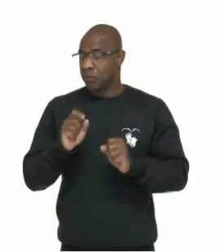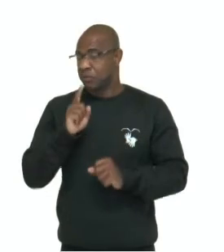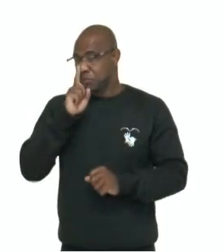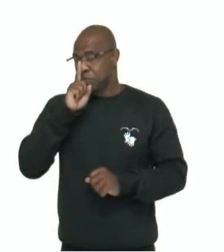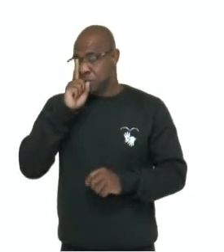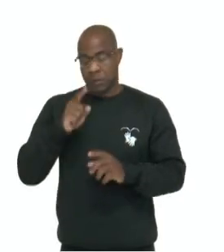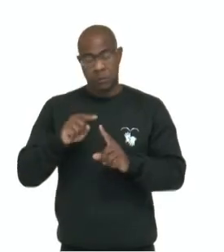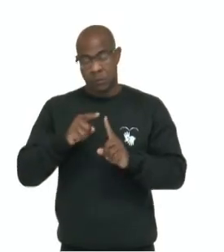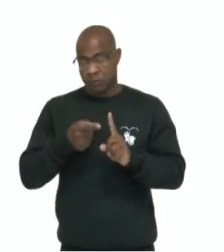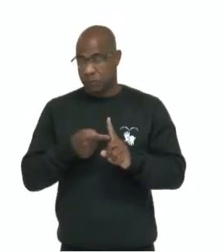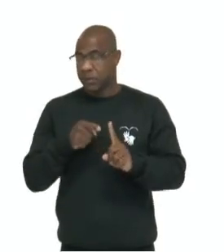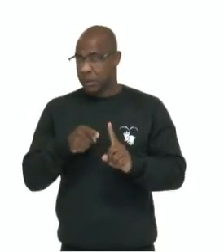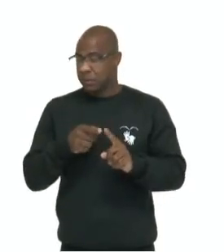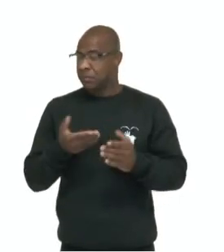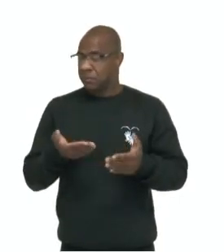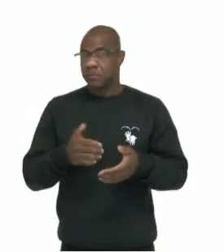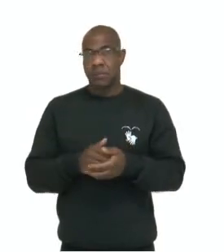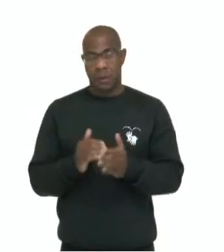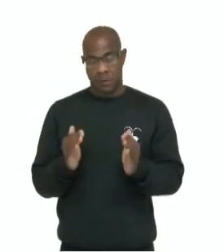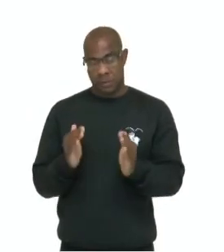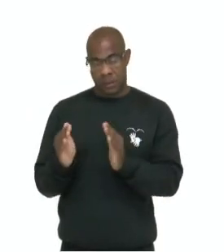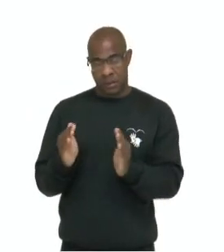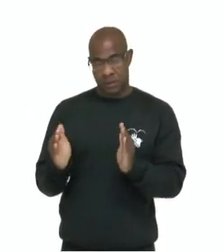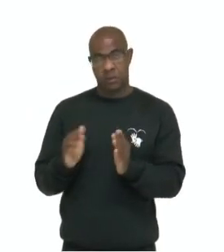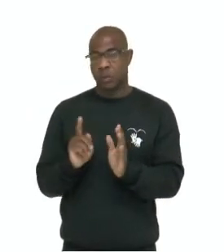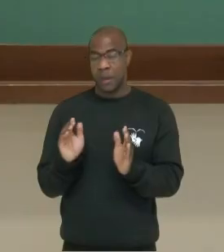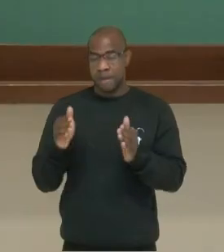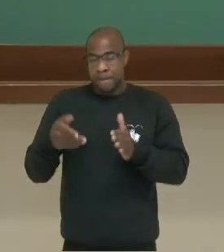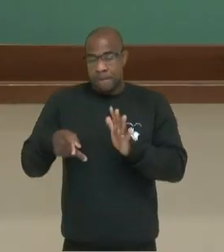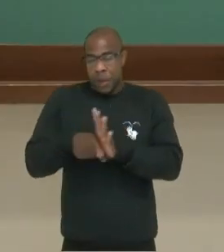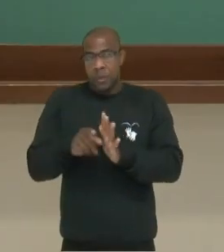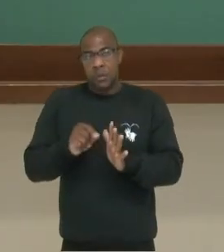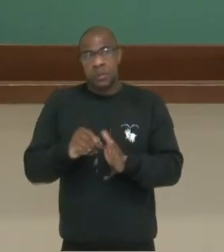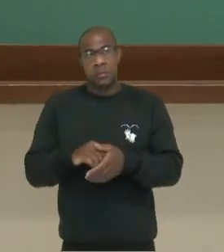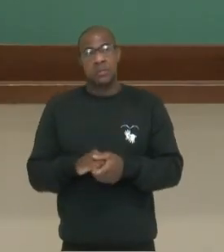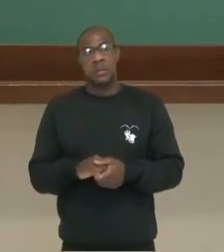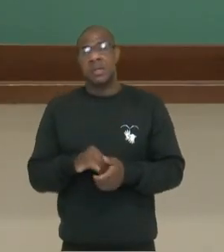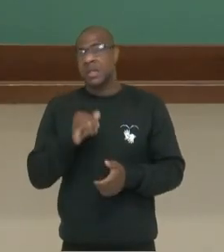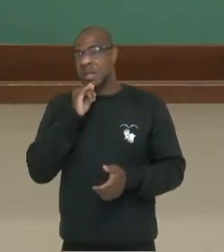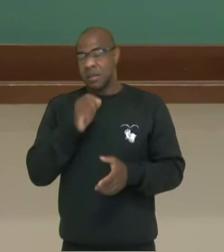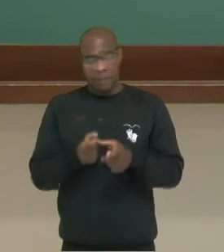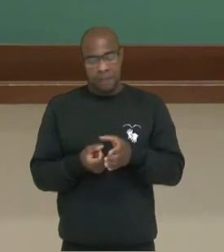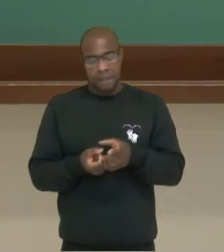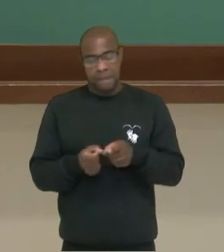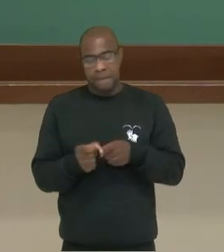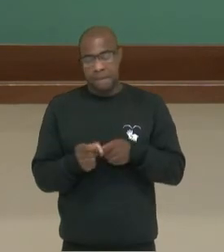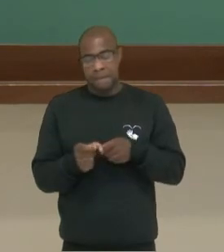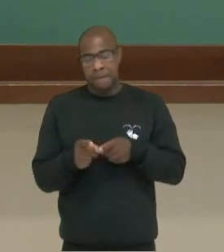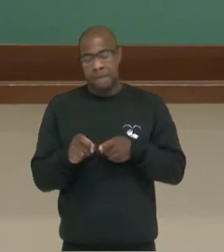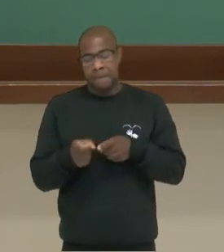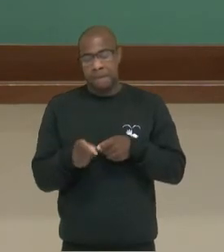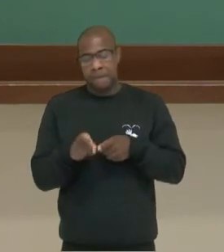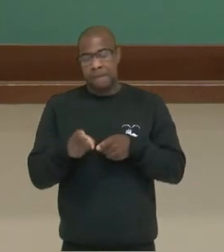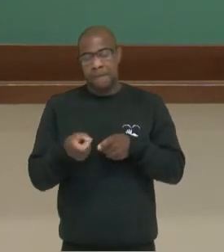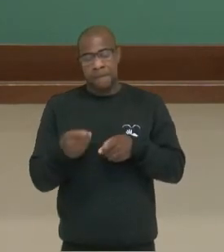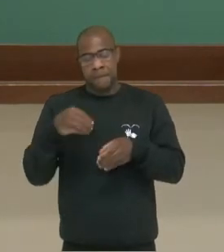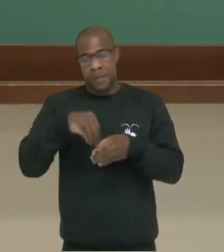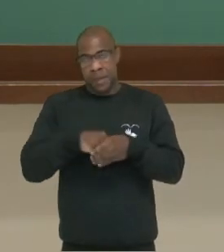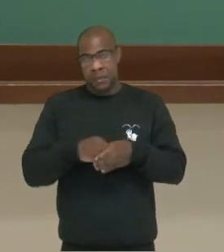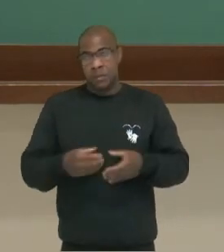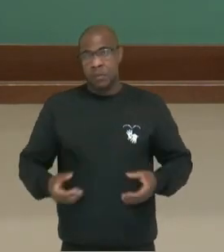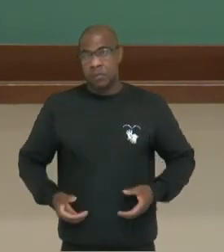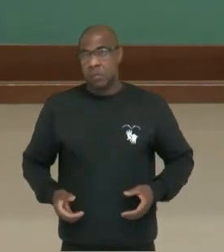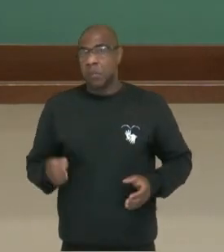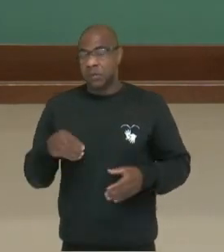só que não existe só esse dia em específico. O espermatozoide ele pode ficar viável dentro do corpo de